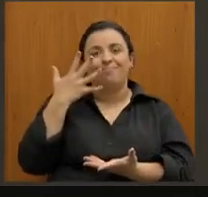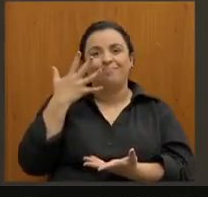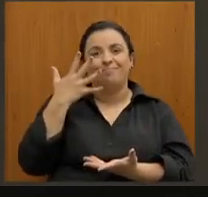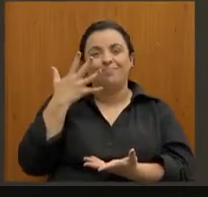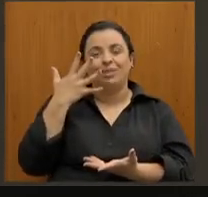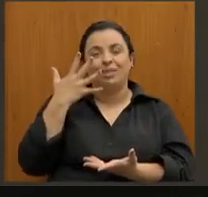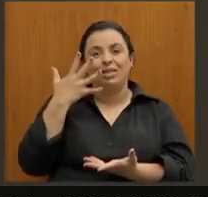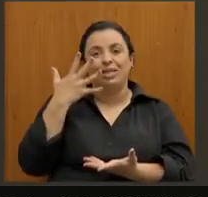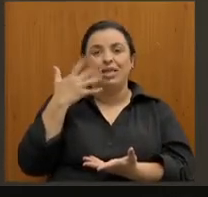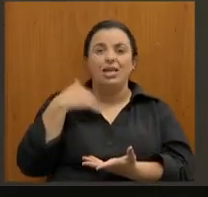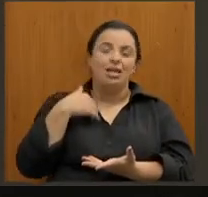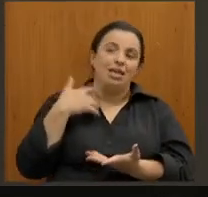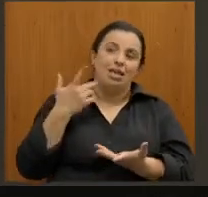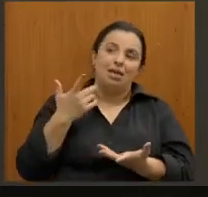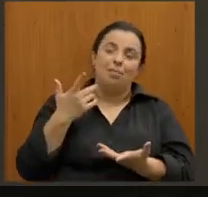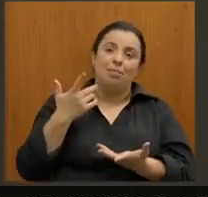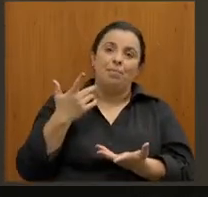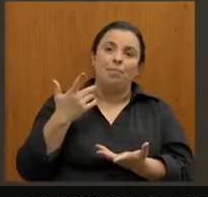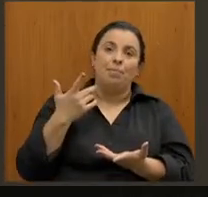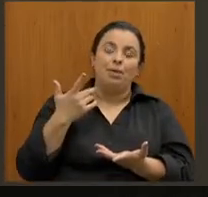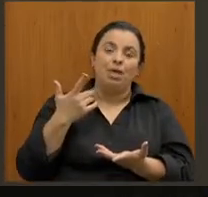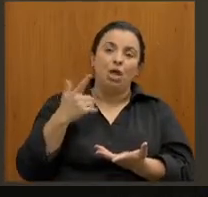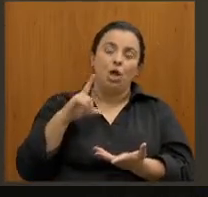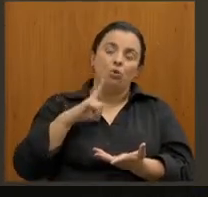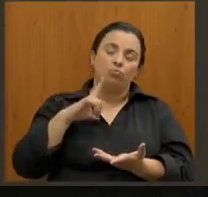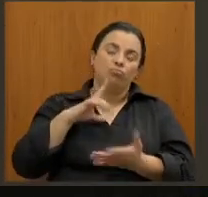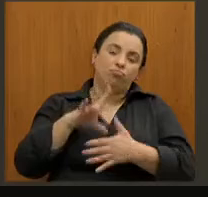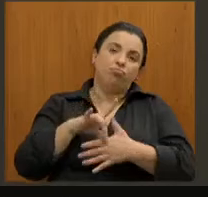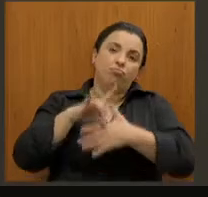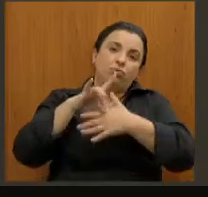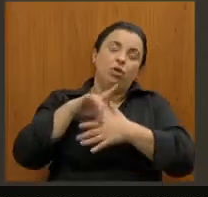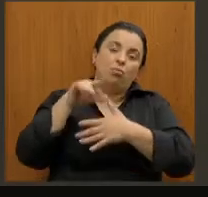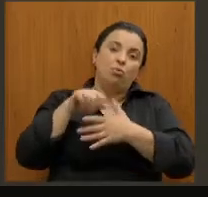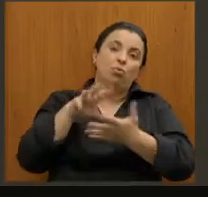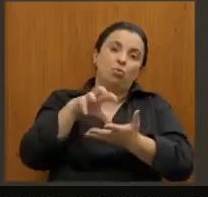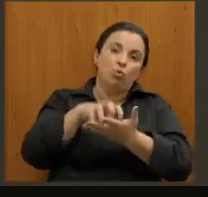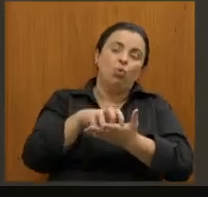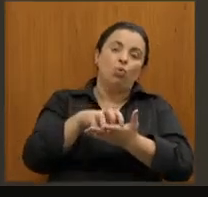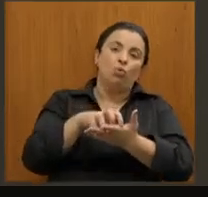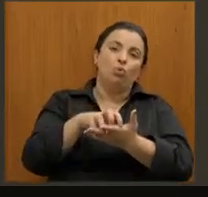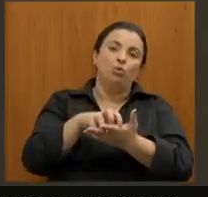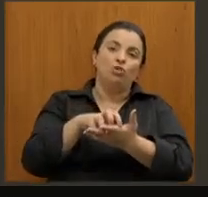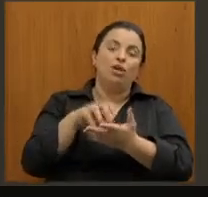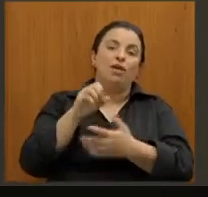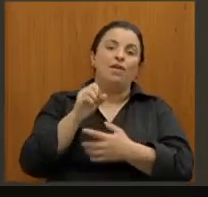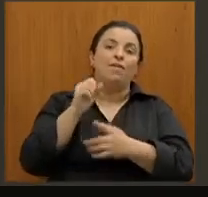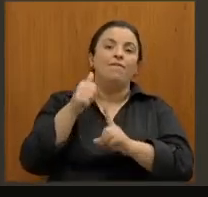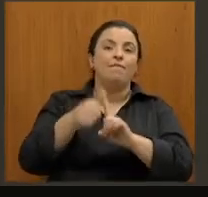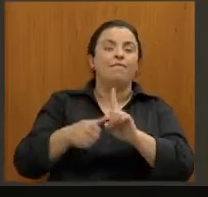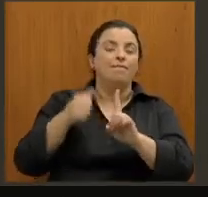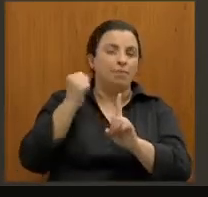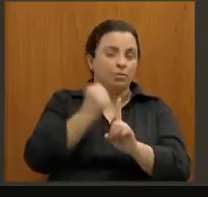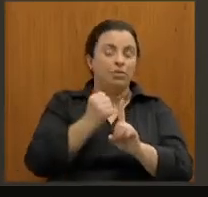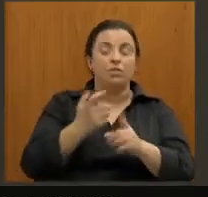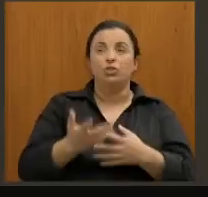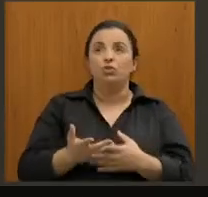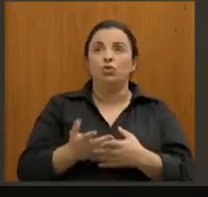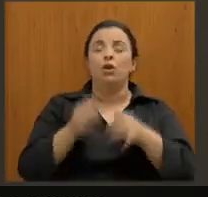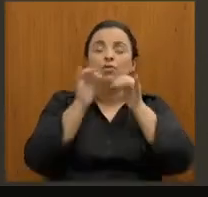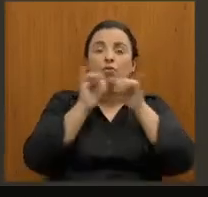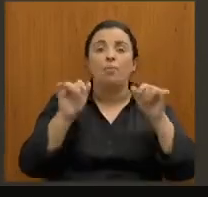esse tempo à frente do núcleo de feminicídio e informar que sociedade